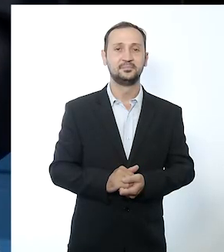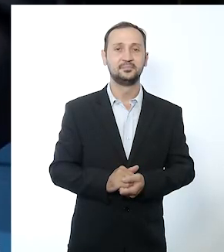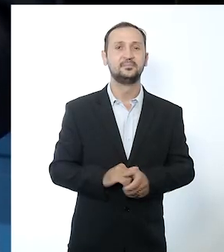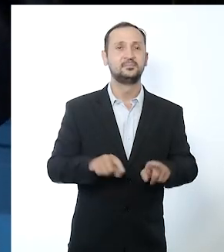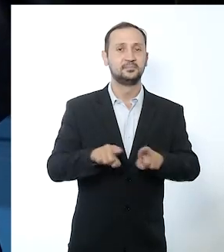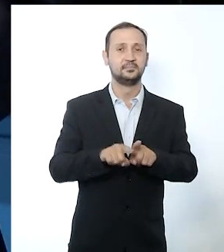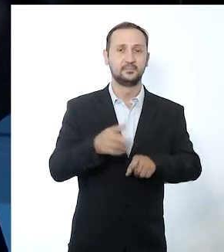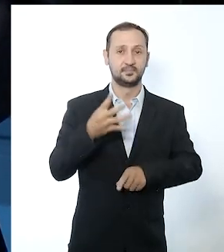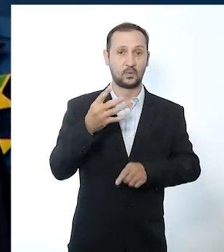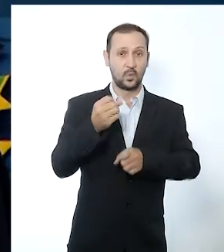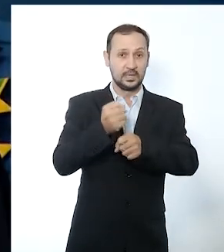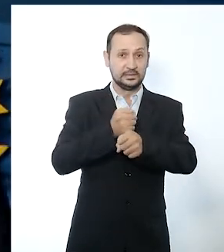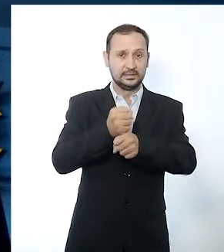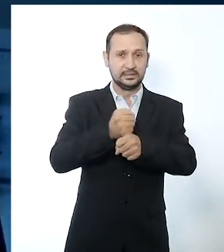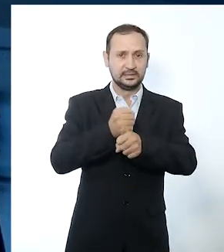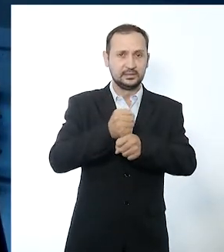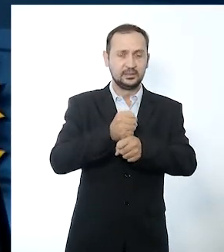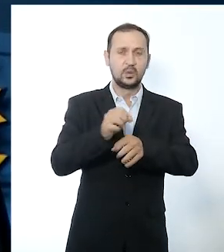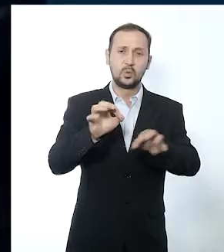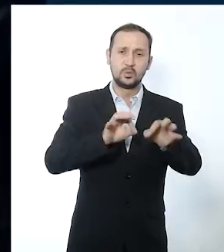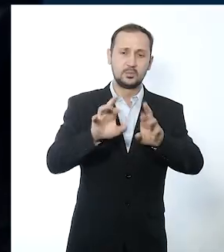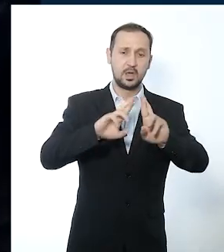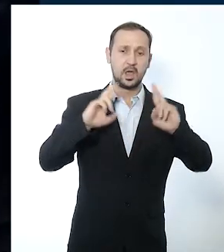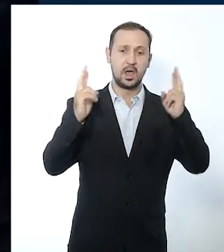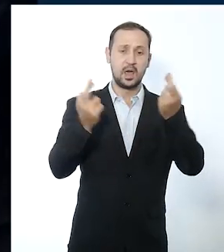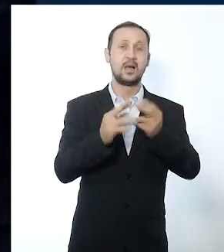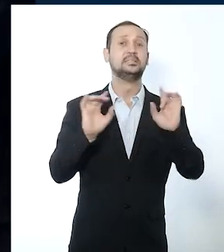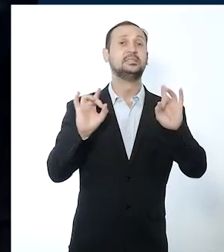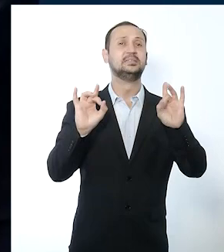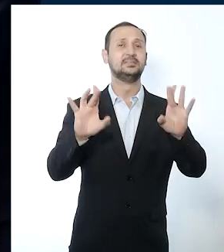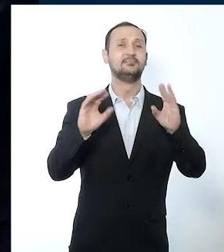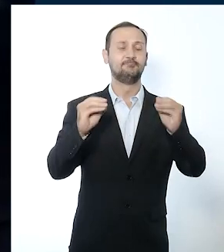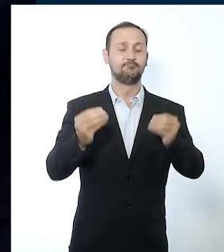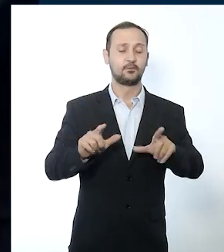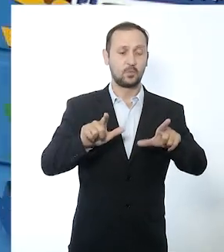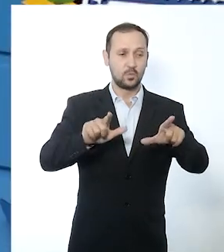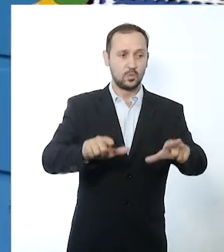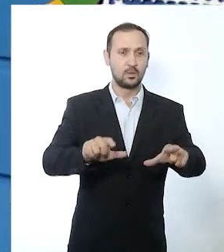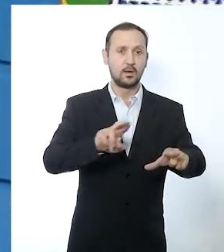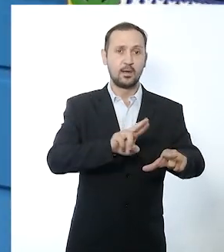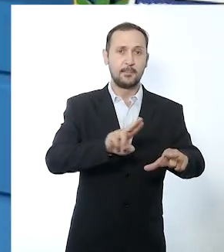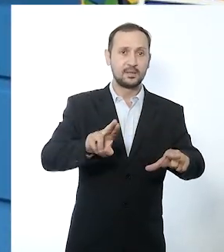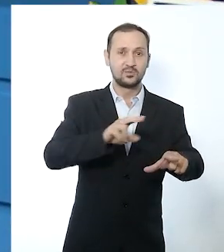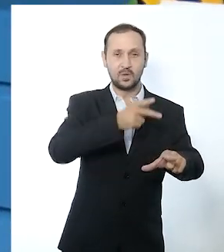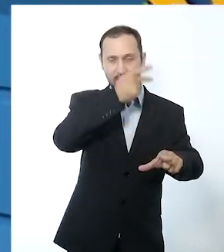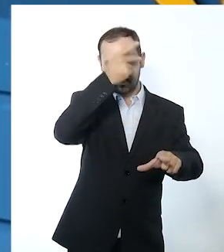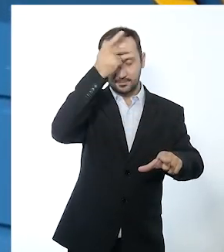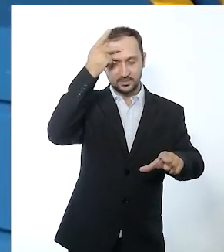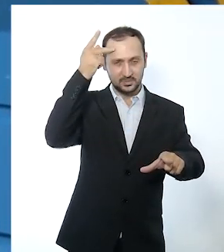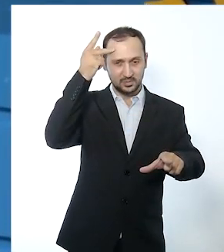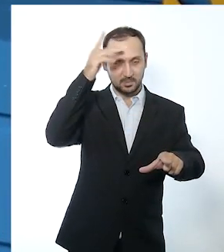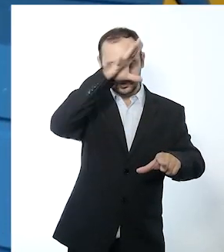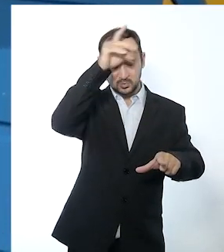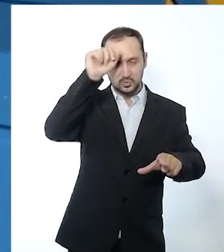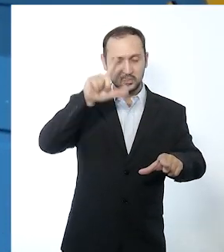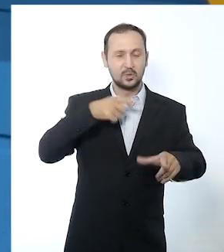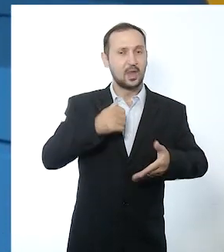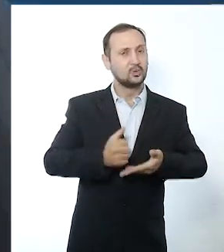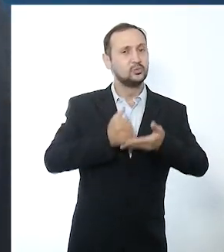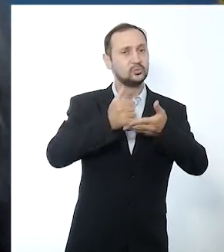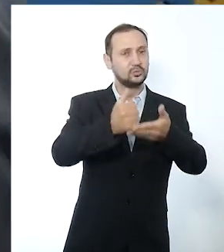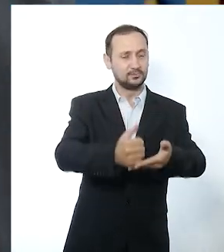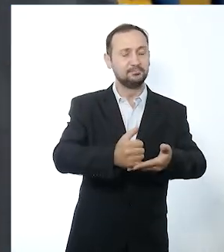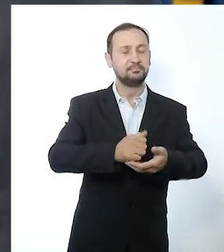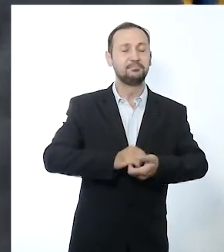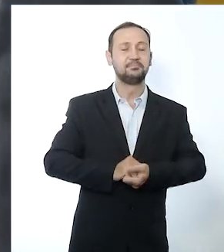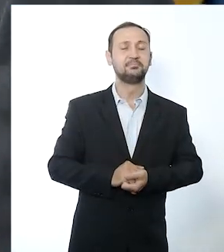Também pelos 40 anos, uma grande sessão solene concedeu o título de cidadão sul-mato-grossense a quem muito contribuiu para o